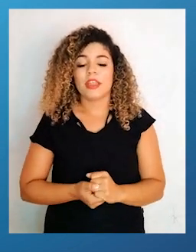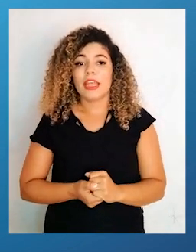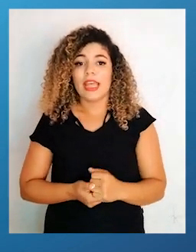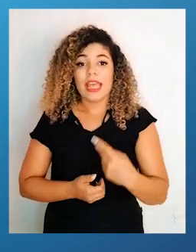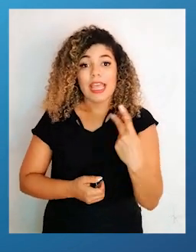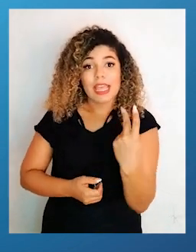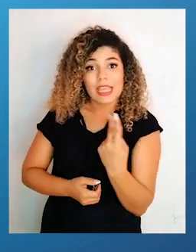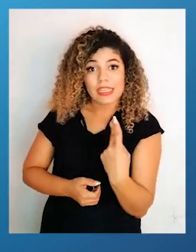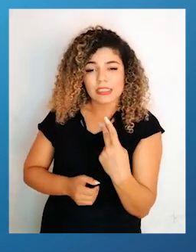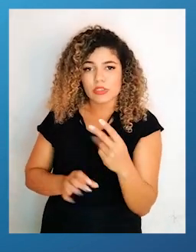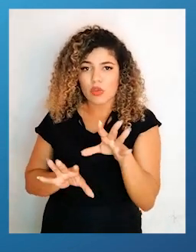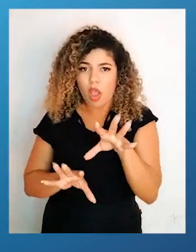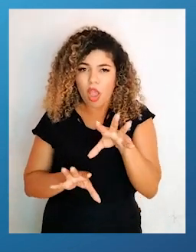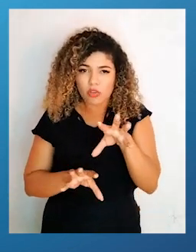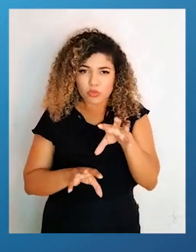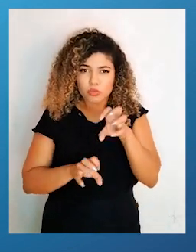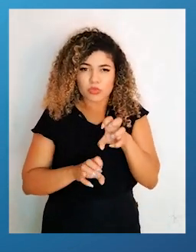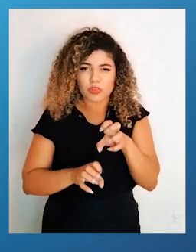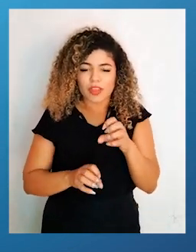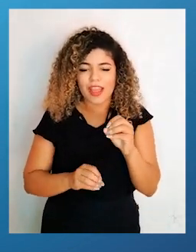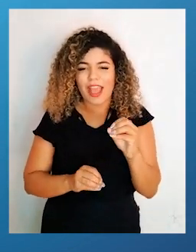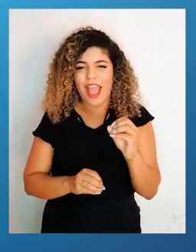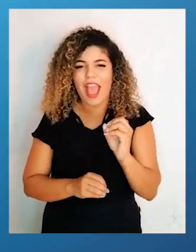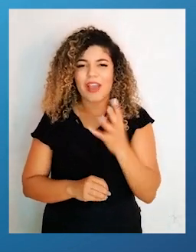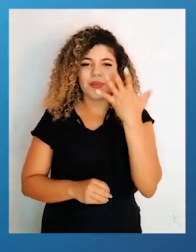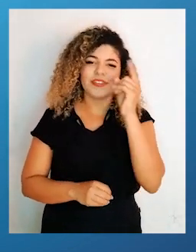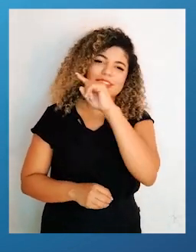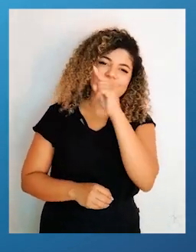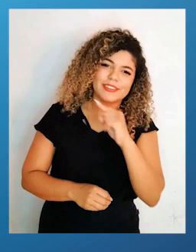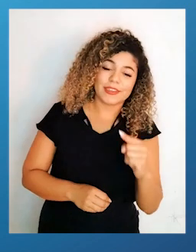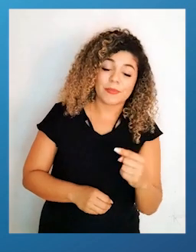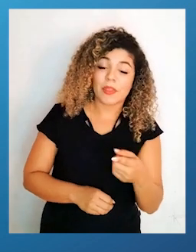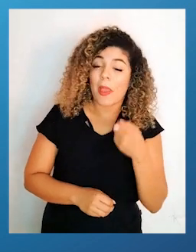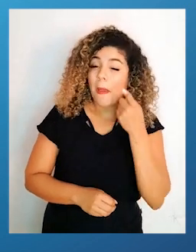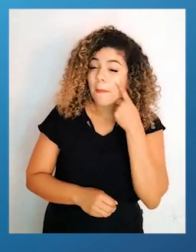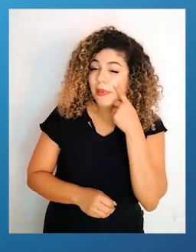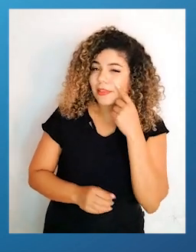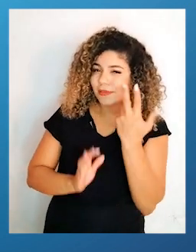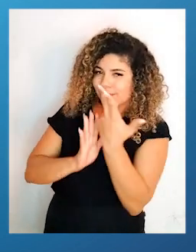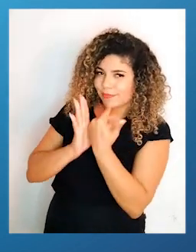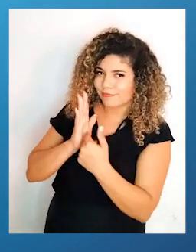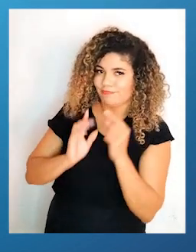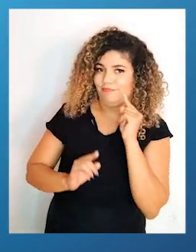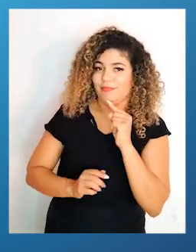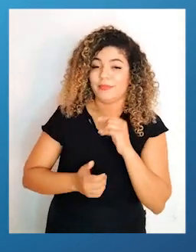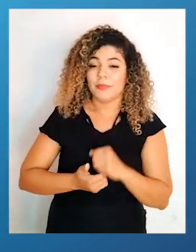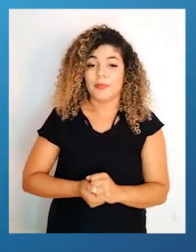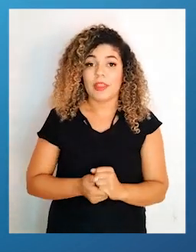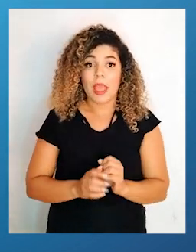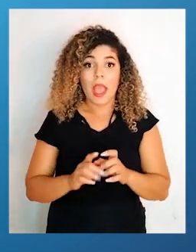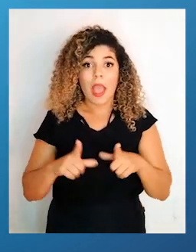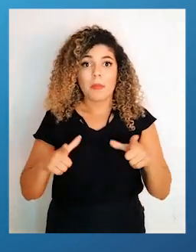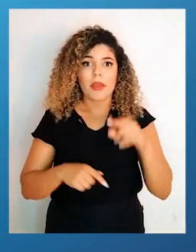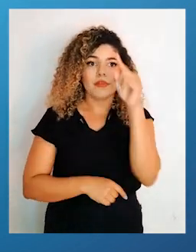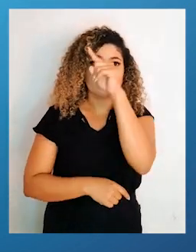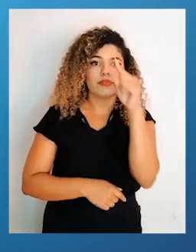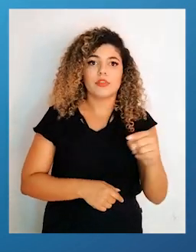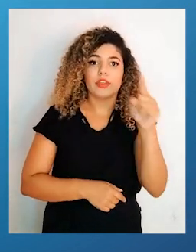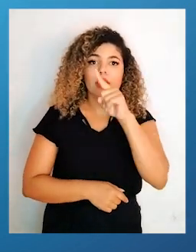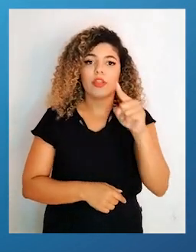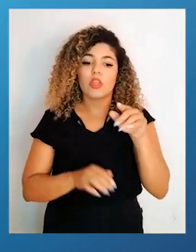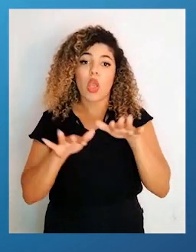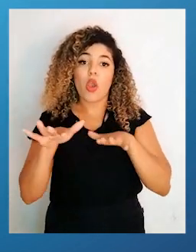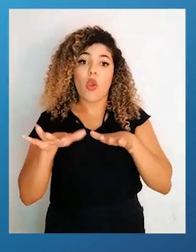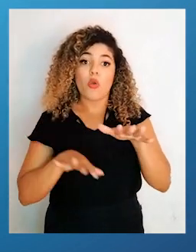cargas elétricas promove essa descarga. Vamos observar a imagem. A maior parte dos raios resultam de